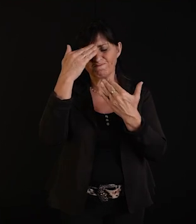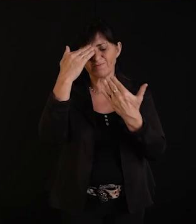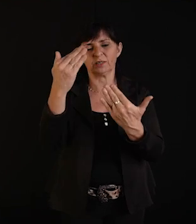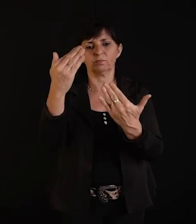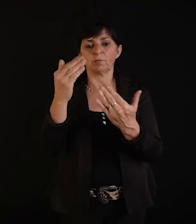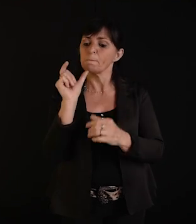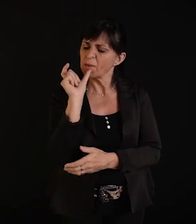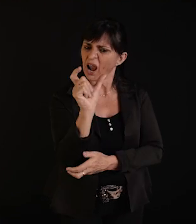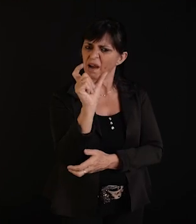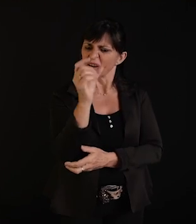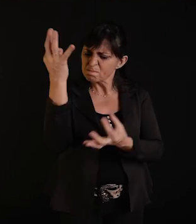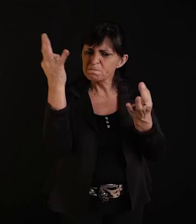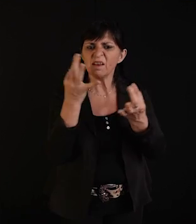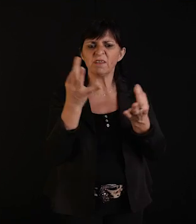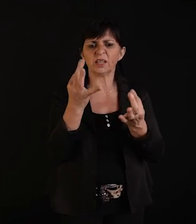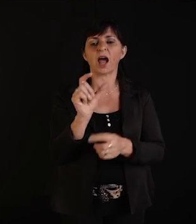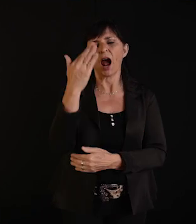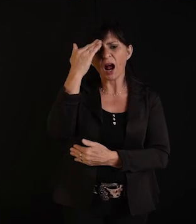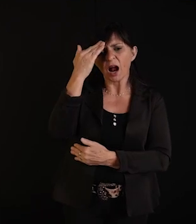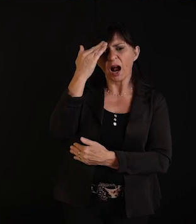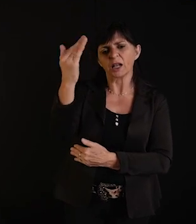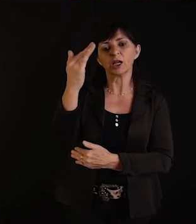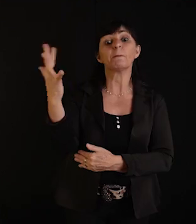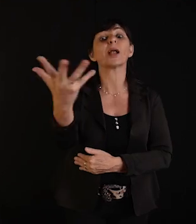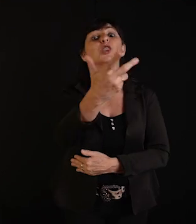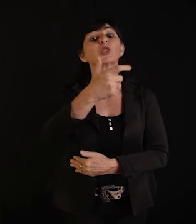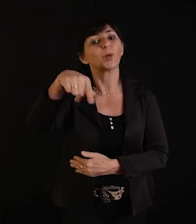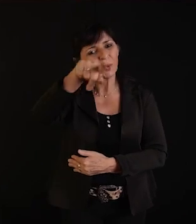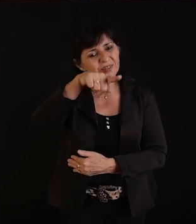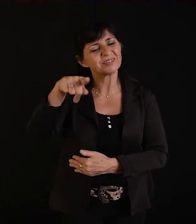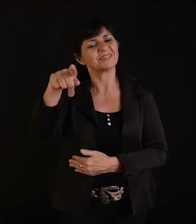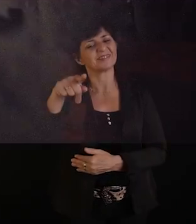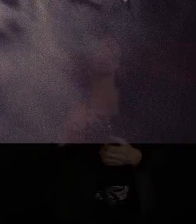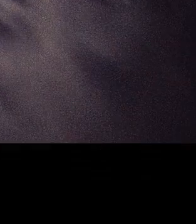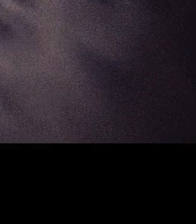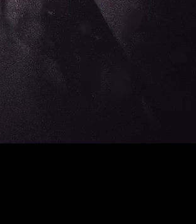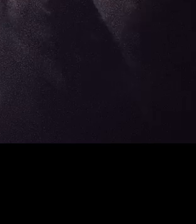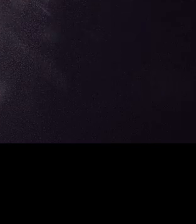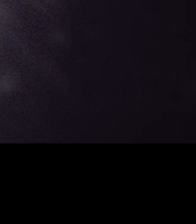palavra mais correta do Van Cleef para todo mundo.